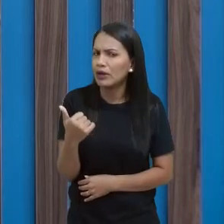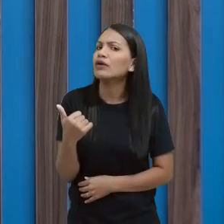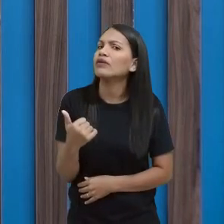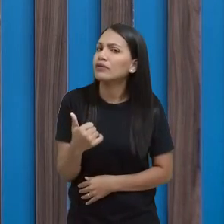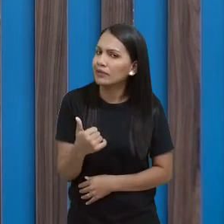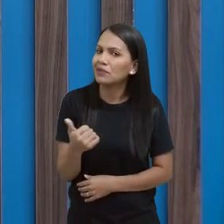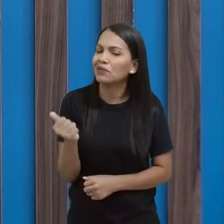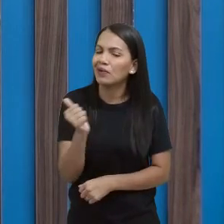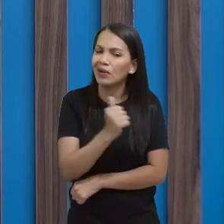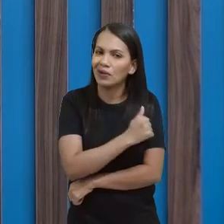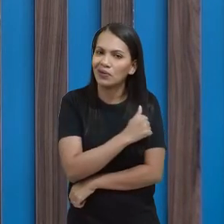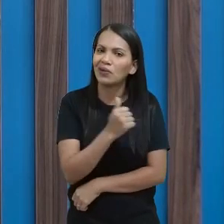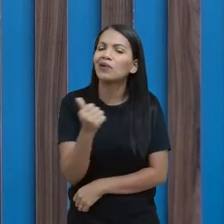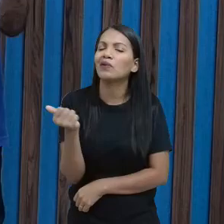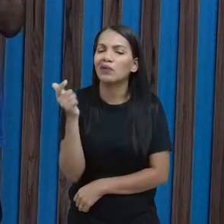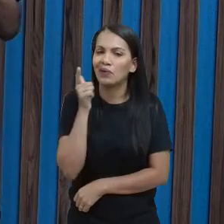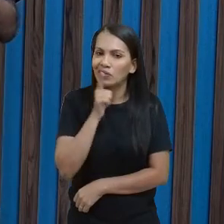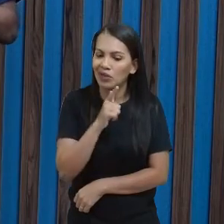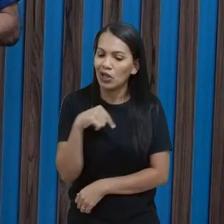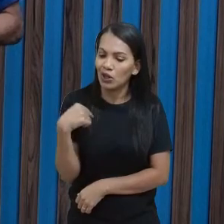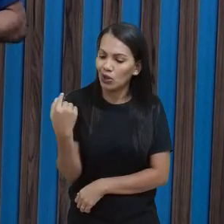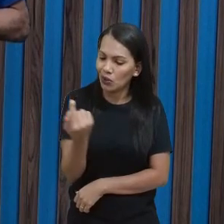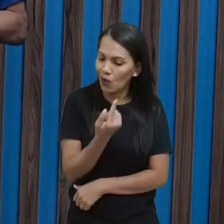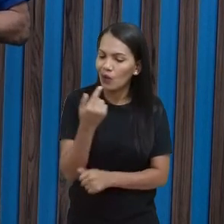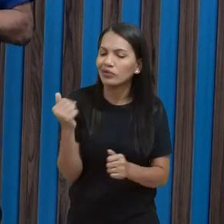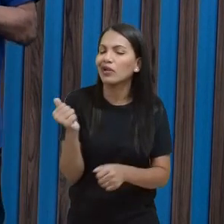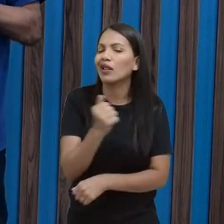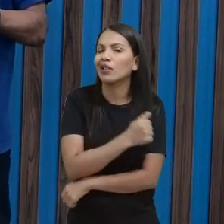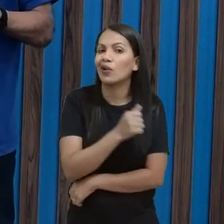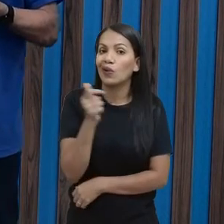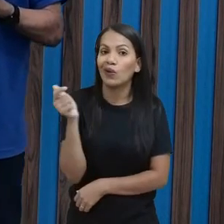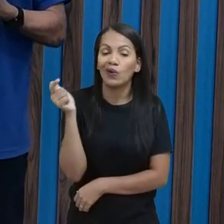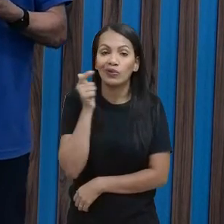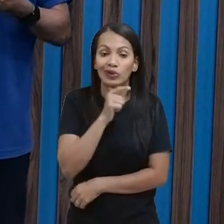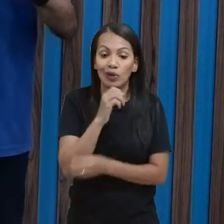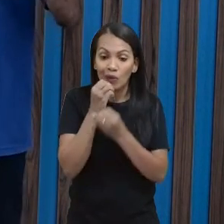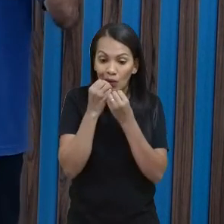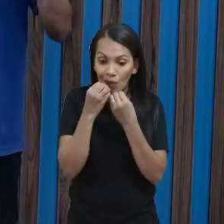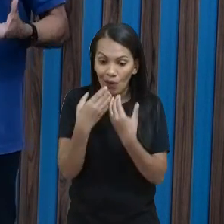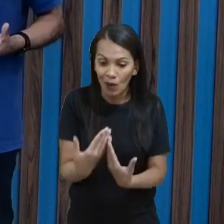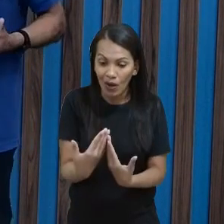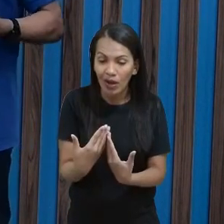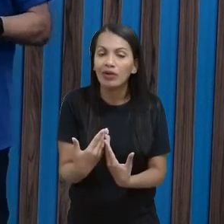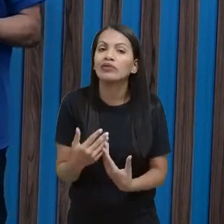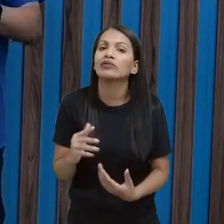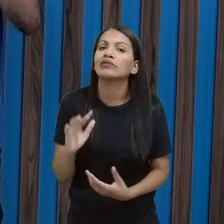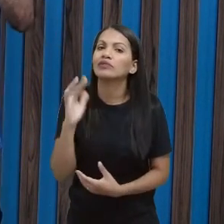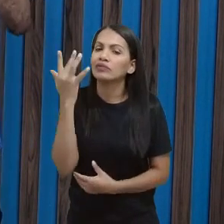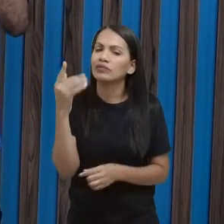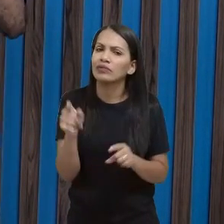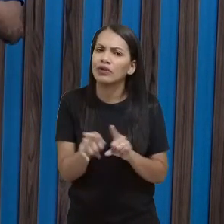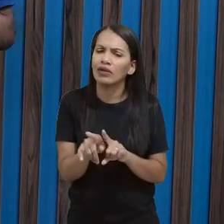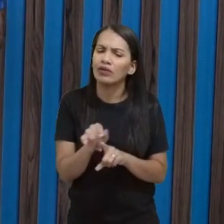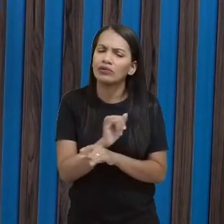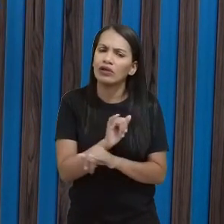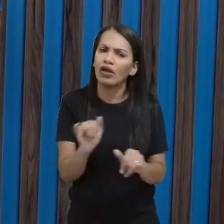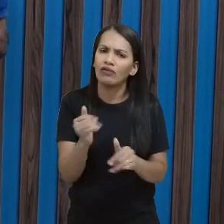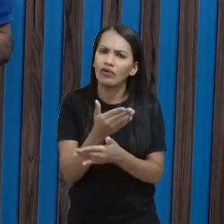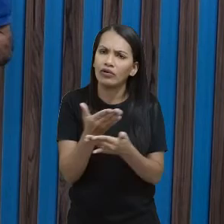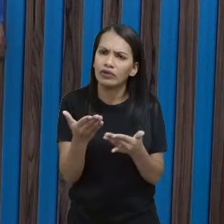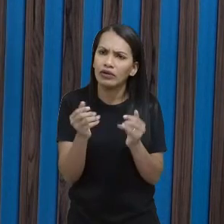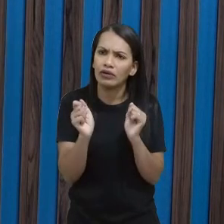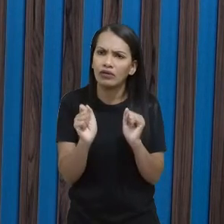aluno aí vai acertar. Nosso aluno, né? Nosso aluno vai conseguir, numa boa, chegar à solução desse problema. E eu disse a vocês, isso poderia